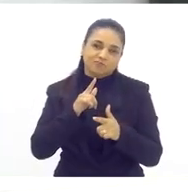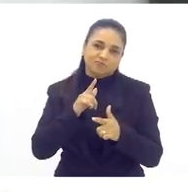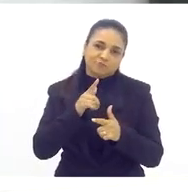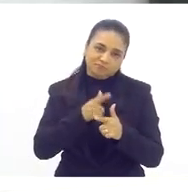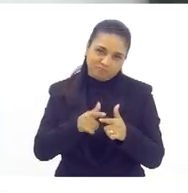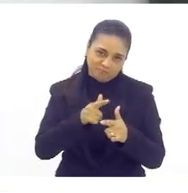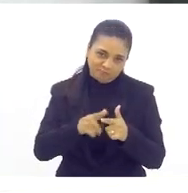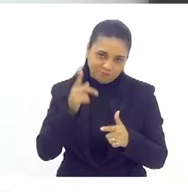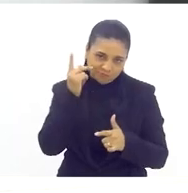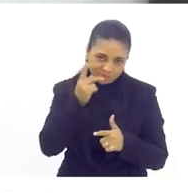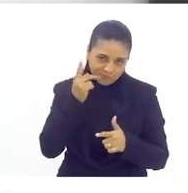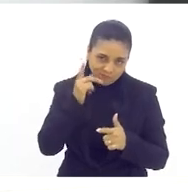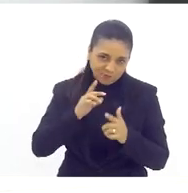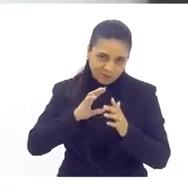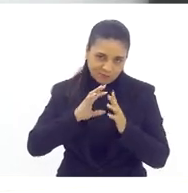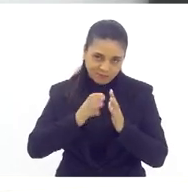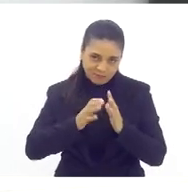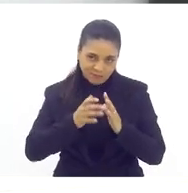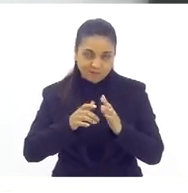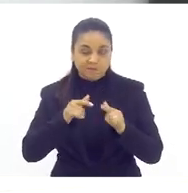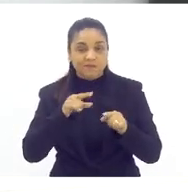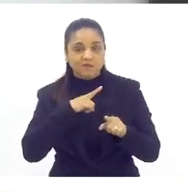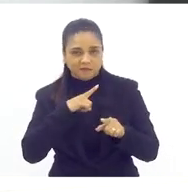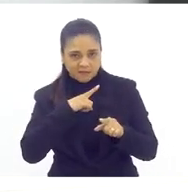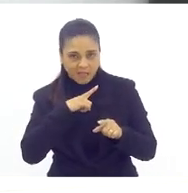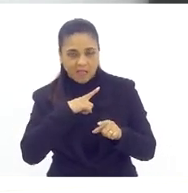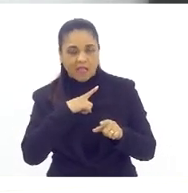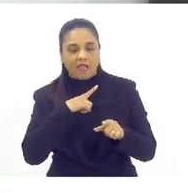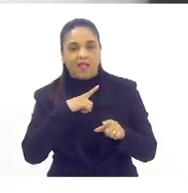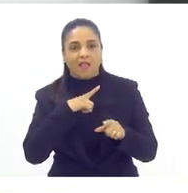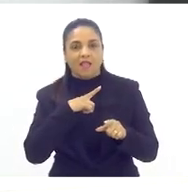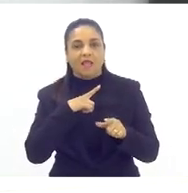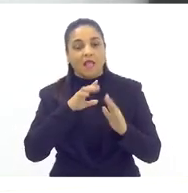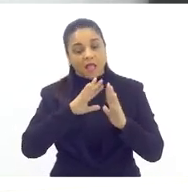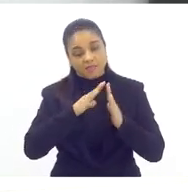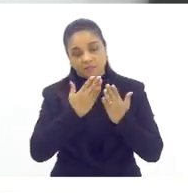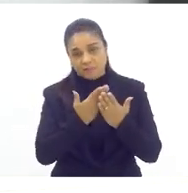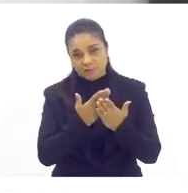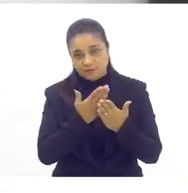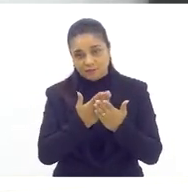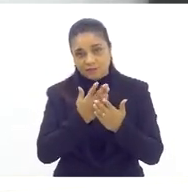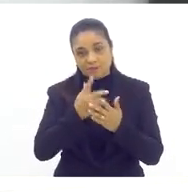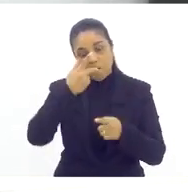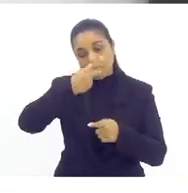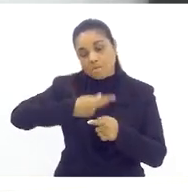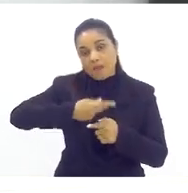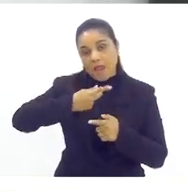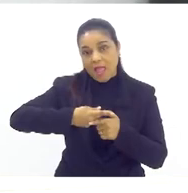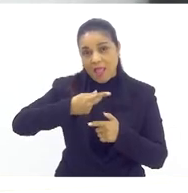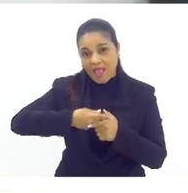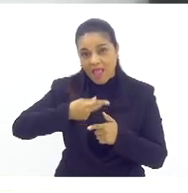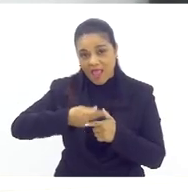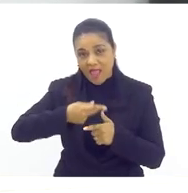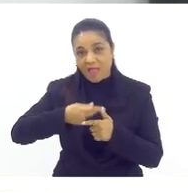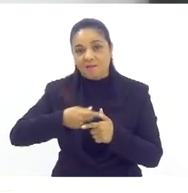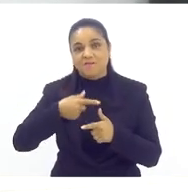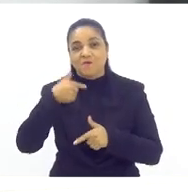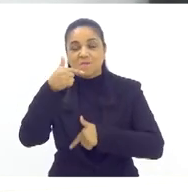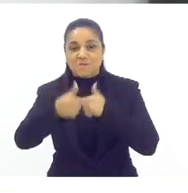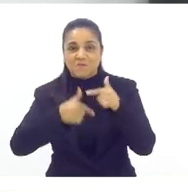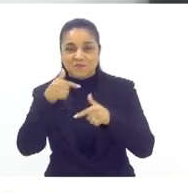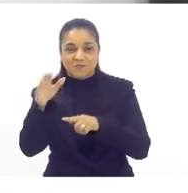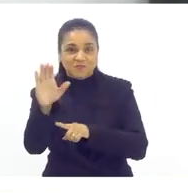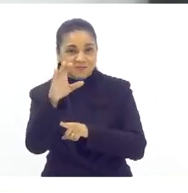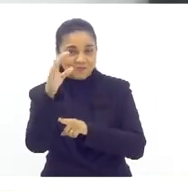partidárias as escolas estão sendo premiadas a gente tem produção de ciência e tecnologia